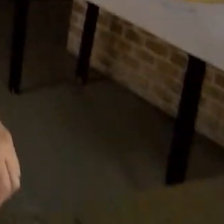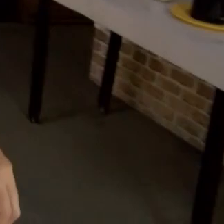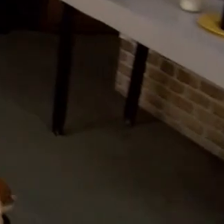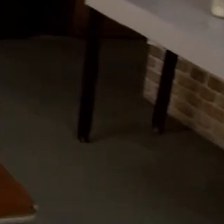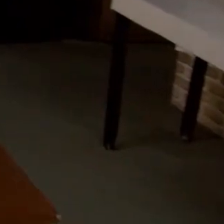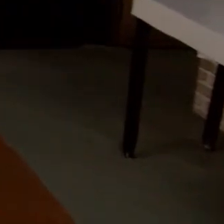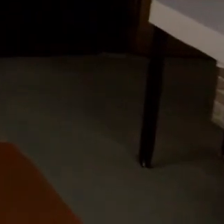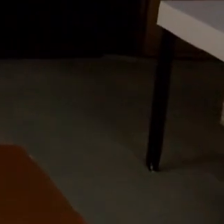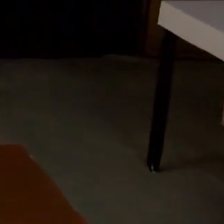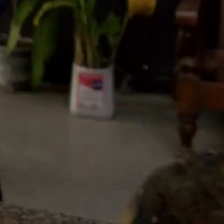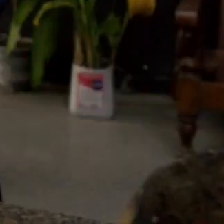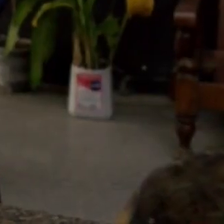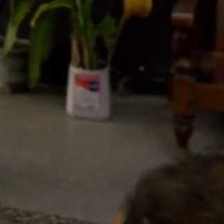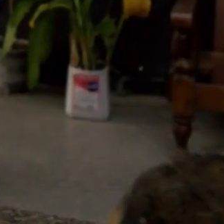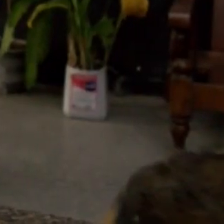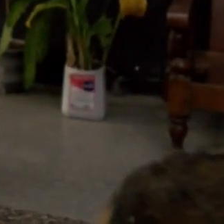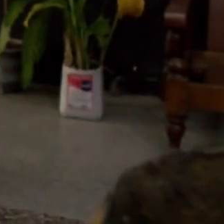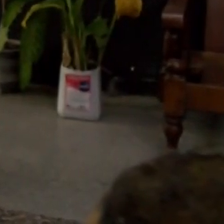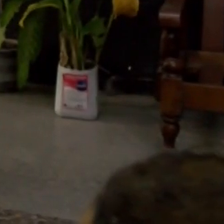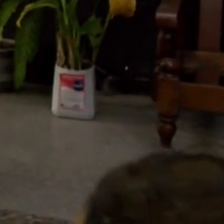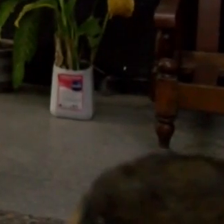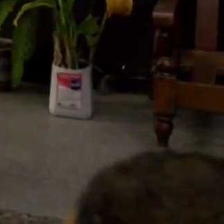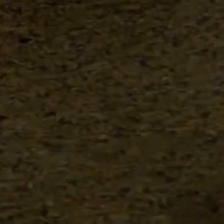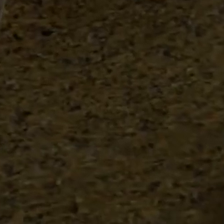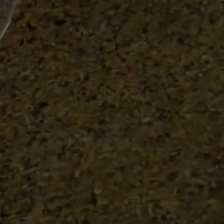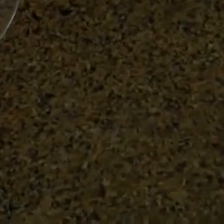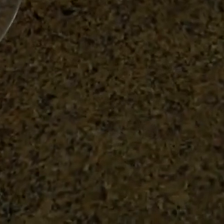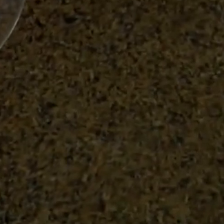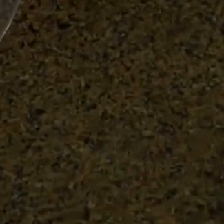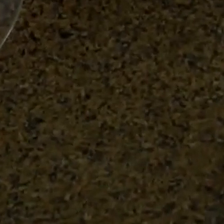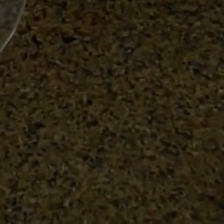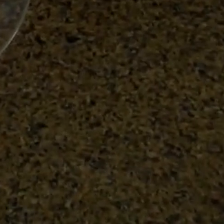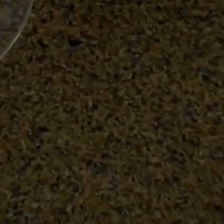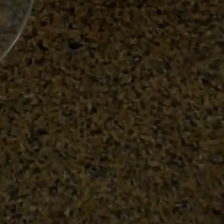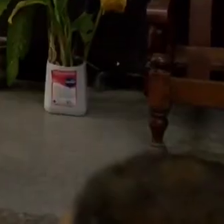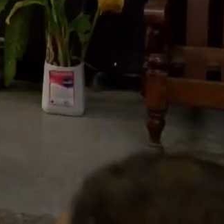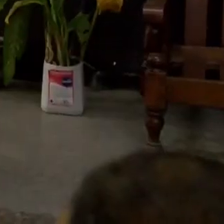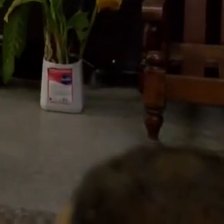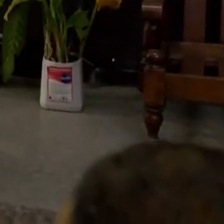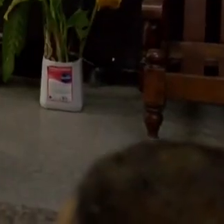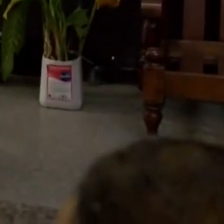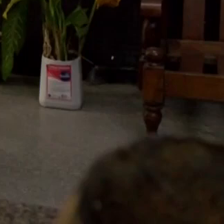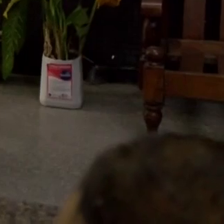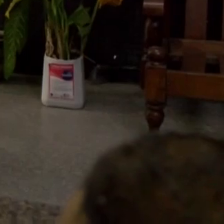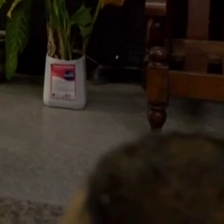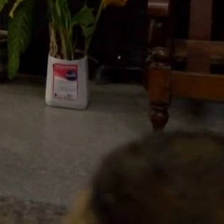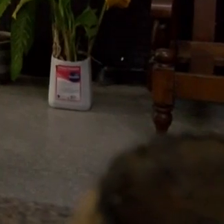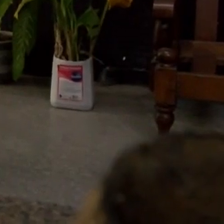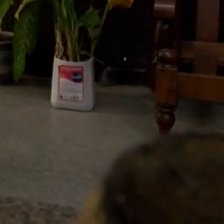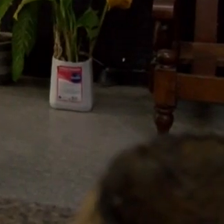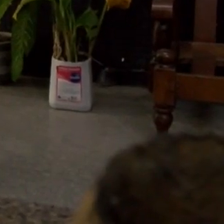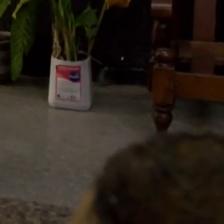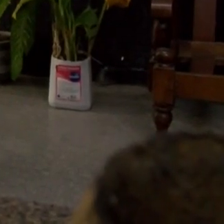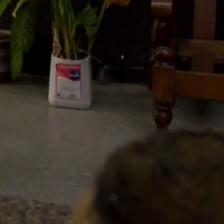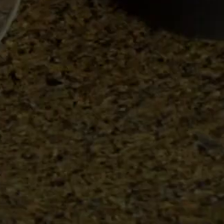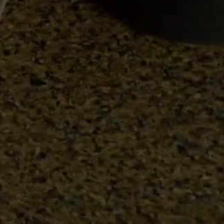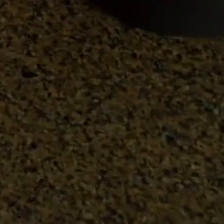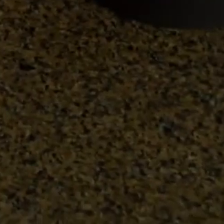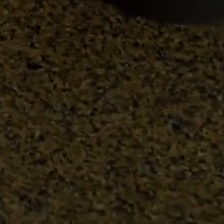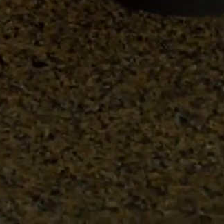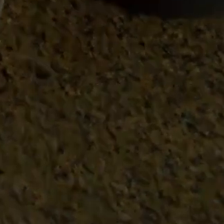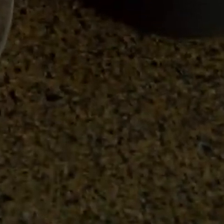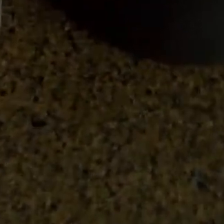mamãe, amassa bem, tá? Olha só, o Tião já tá de olho, gente. Com garfo, né? Com